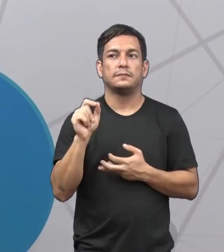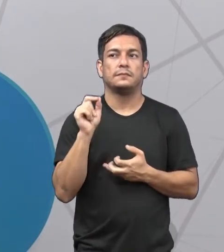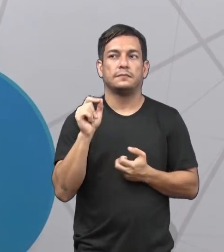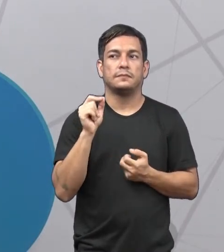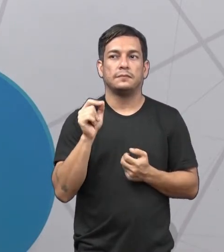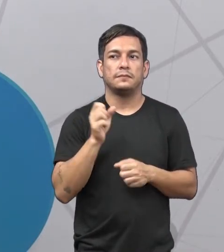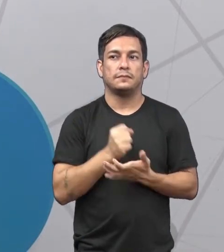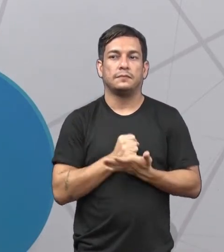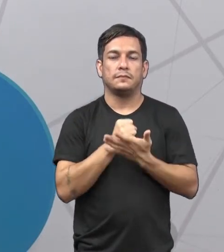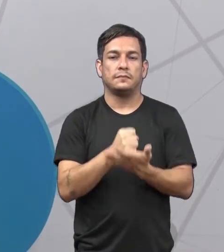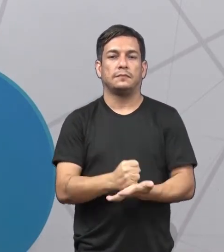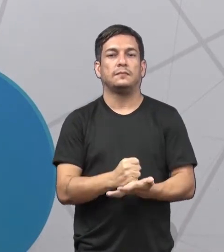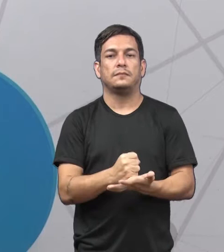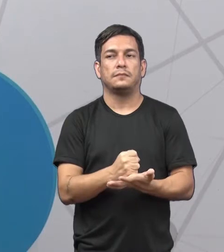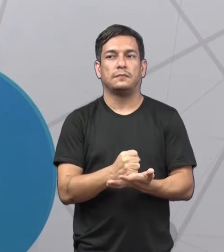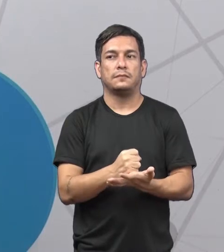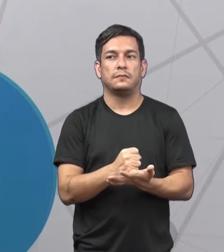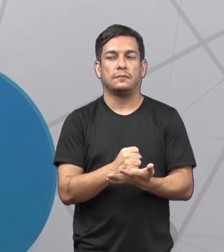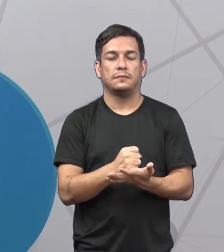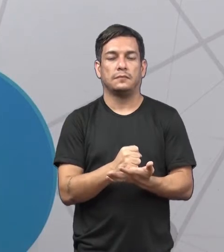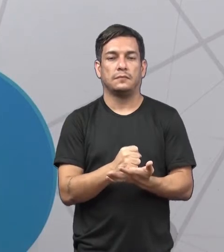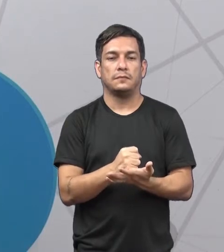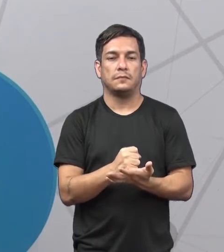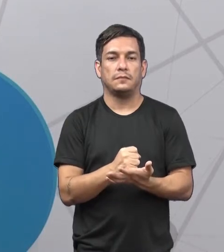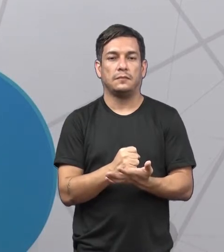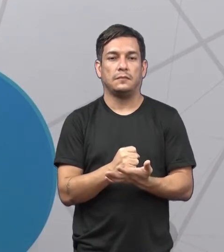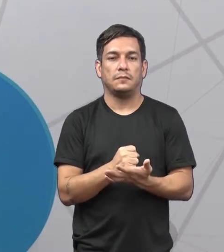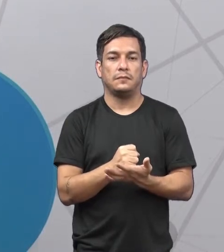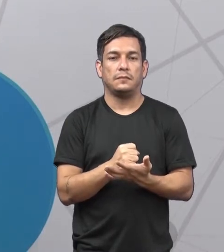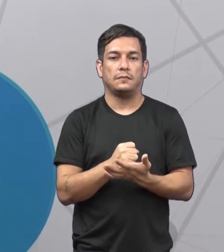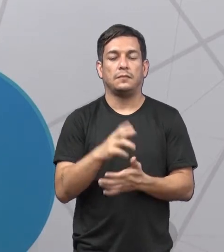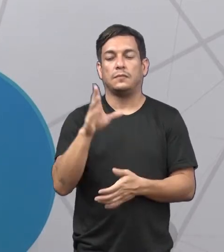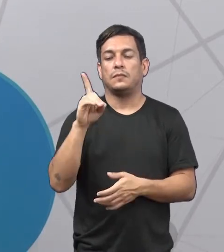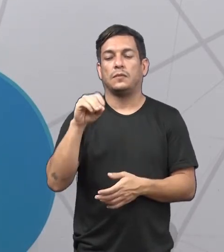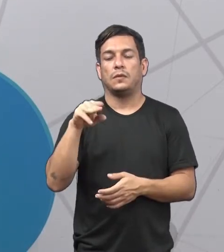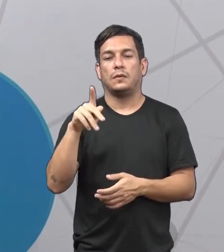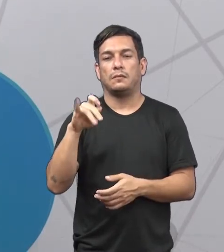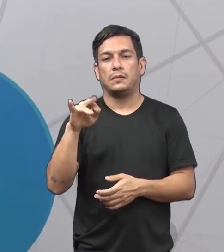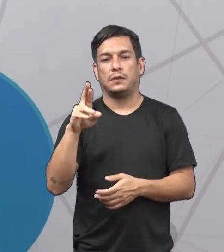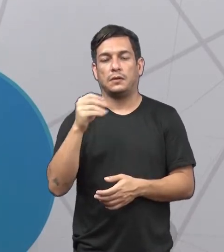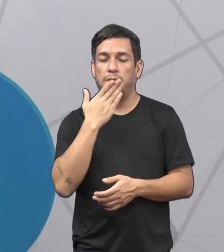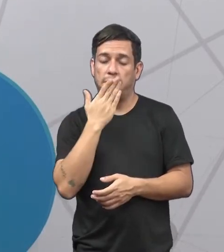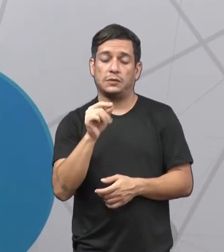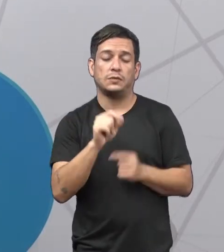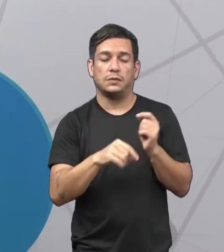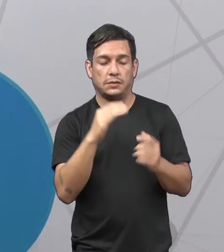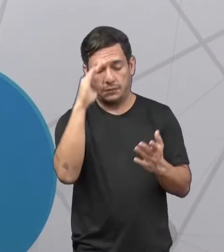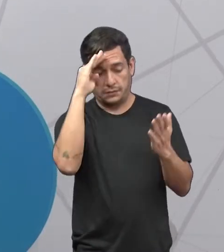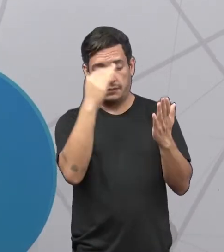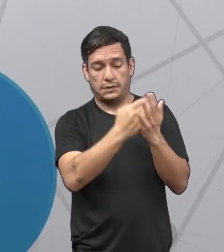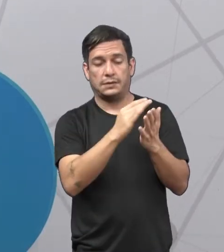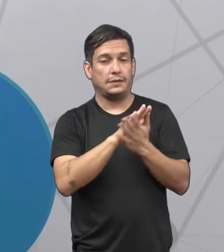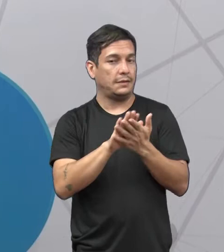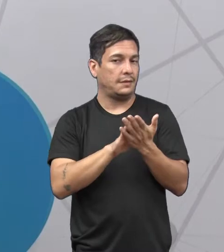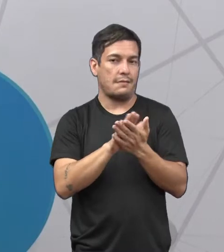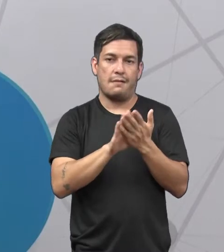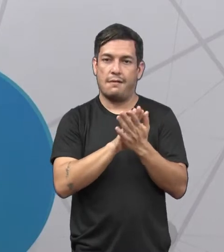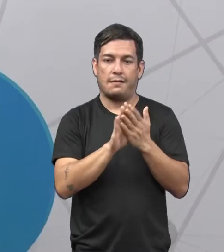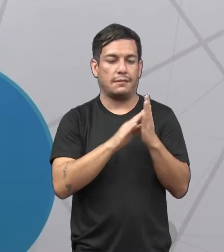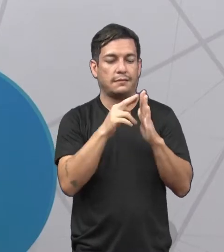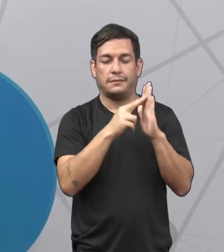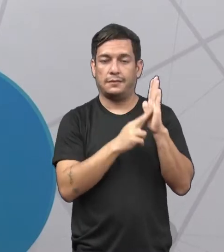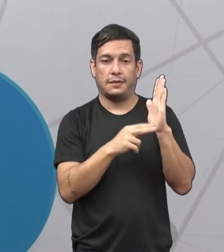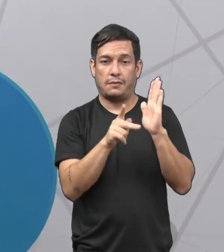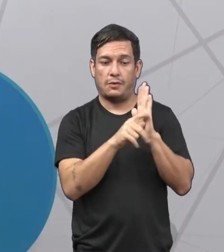a apoiar, a dar um apoio, a se aproximarem de Dom Pedro, pedindo para que ele não obedecesse às ordens que